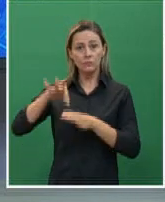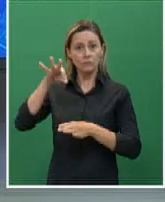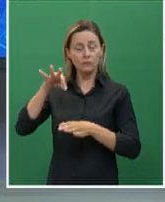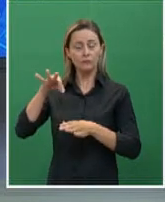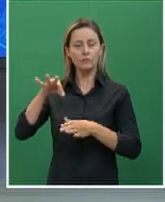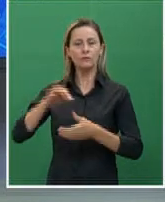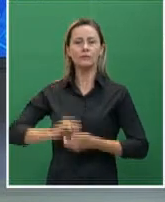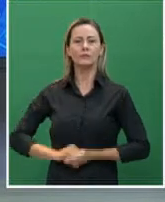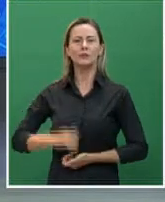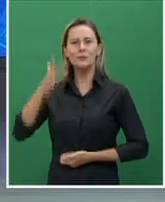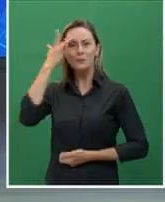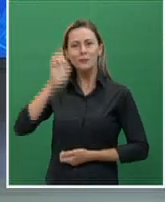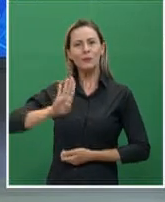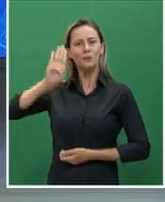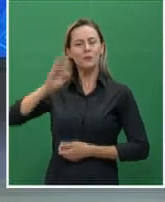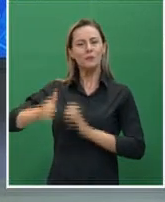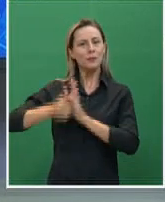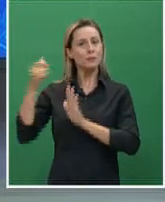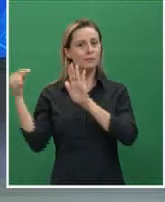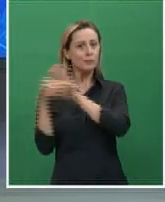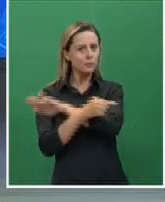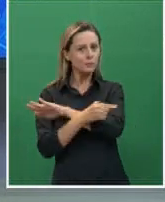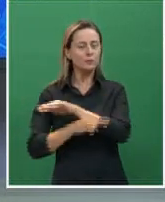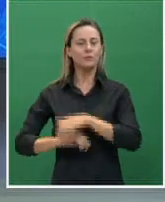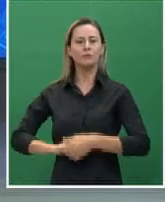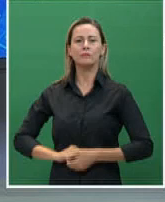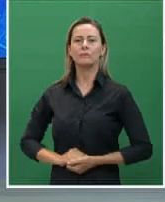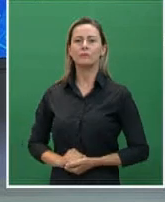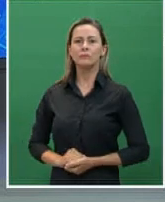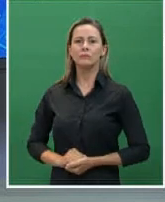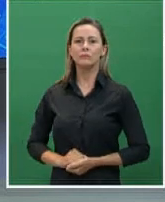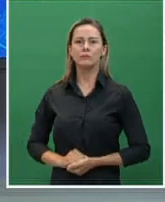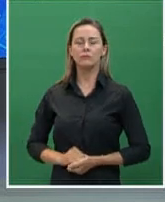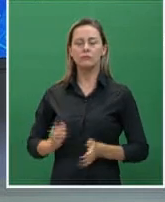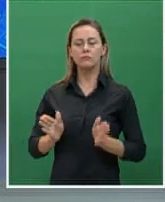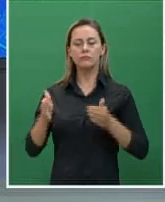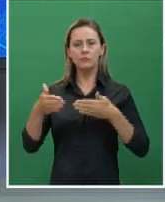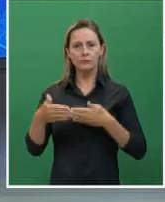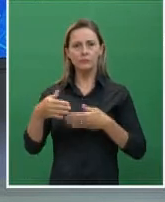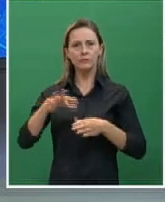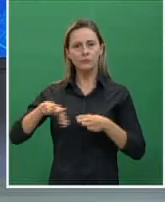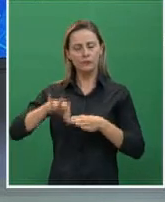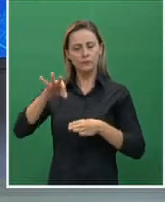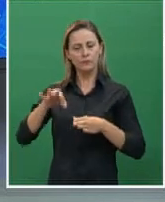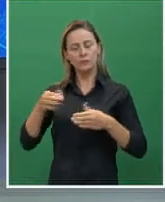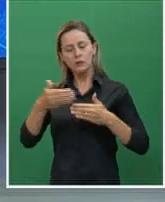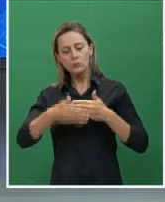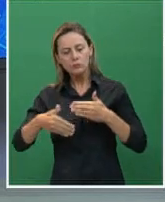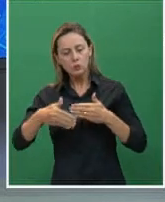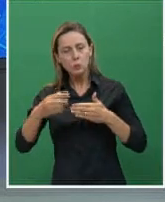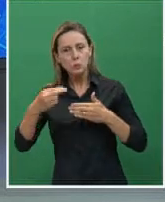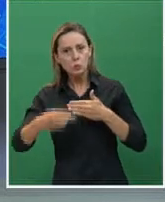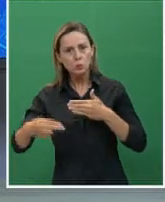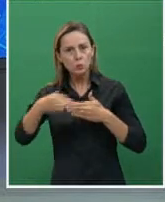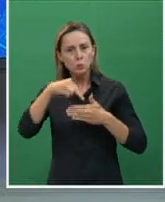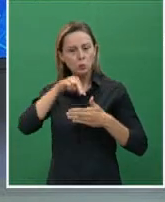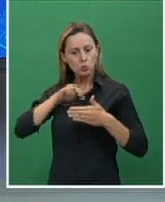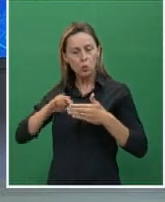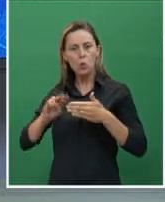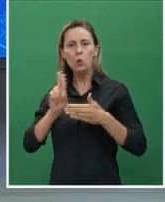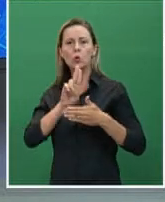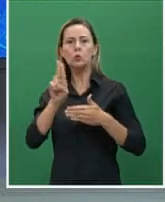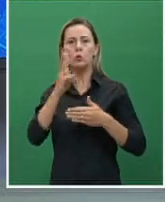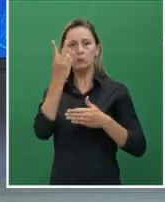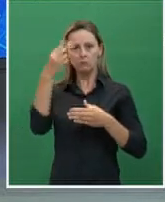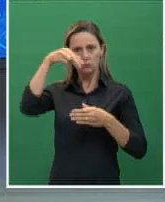então o candidato que vai fazer a primeira pergunta tá aqui ó aqui gente nessa caixinha transparente tem dois nomes Claro o nome